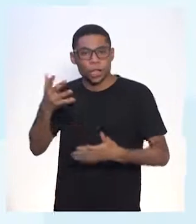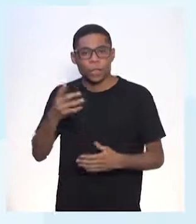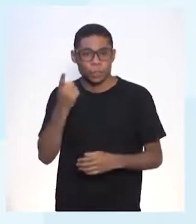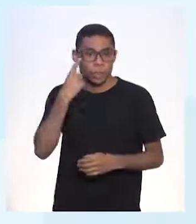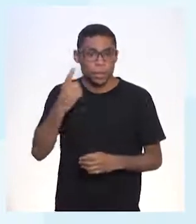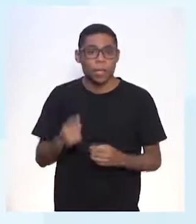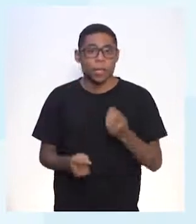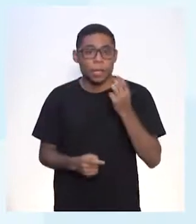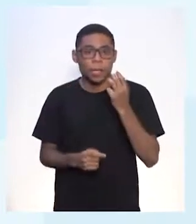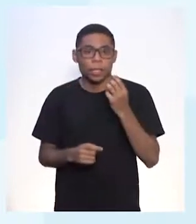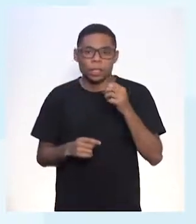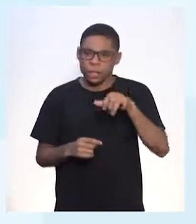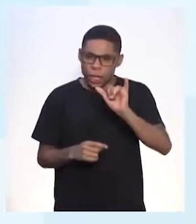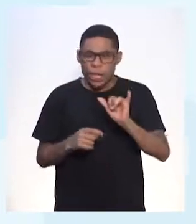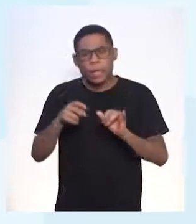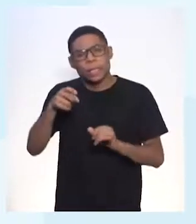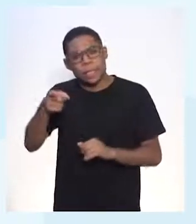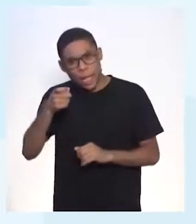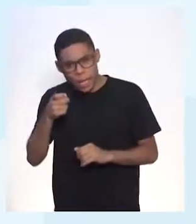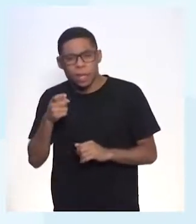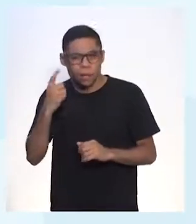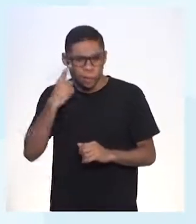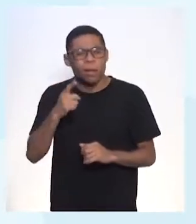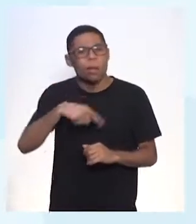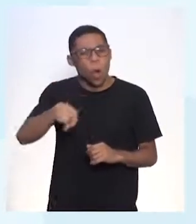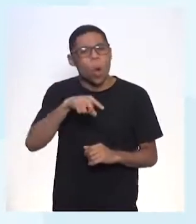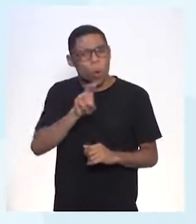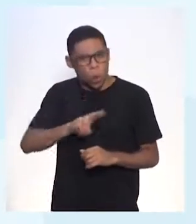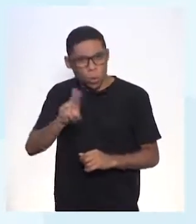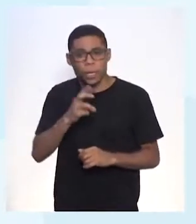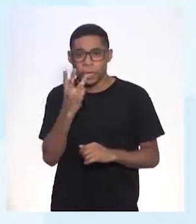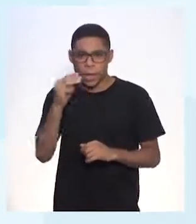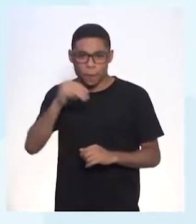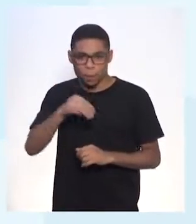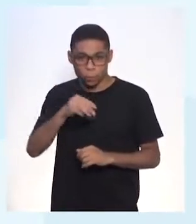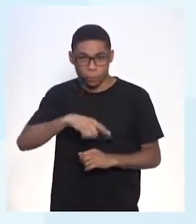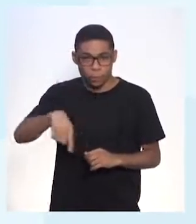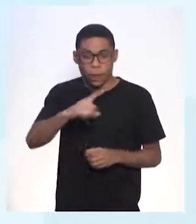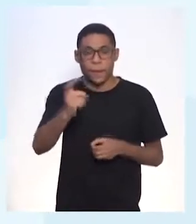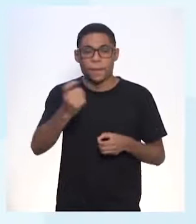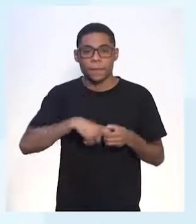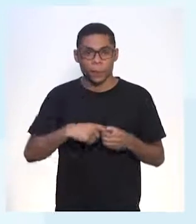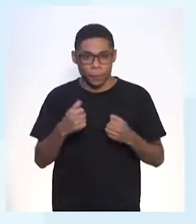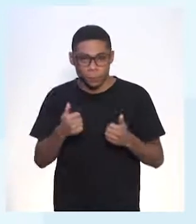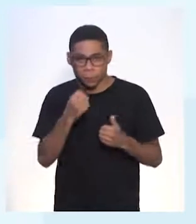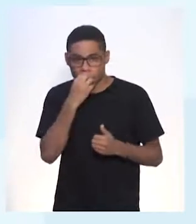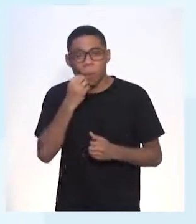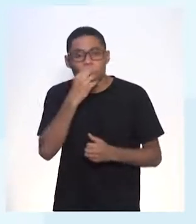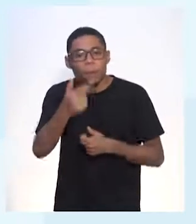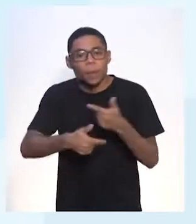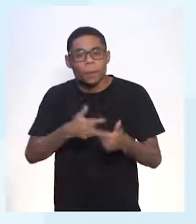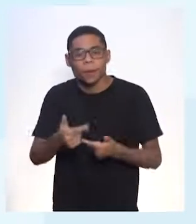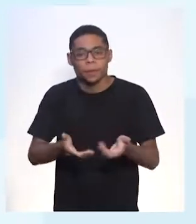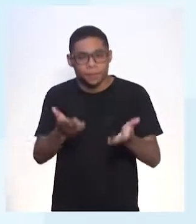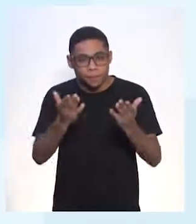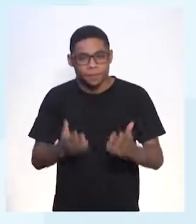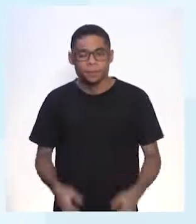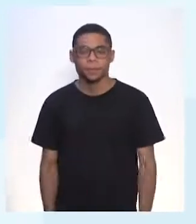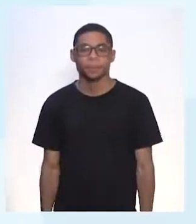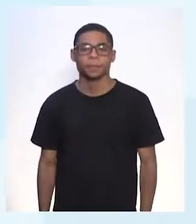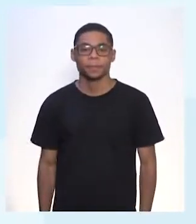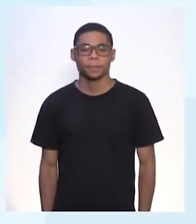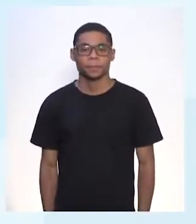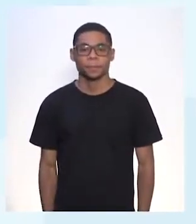letra X, Y, que é o que geralmente a gente utiliza, beleza? Sim. 3 minutinhos, a gente já retorna. Bom trabalho.